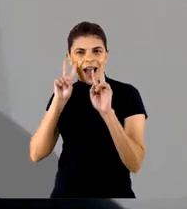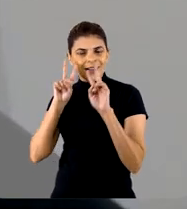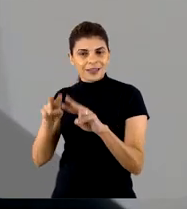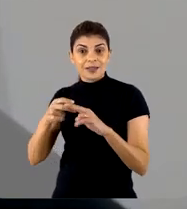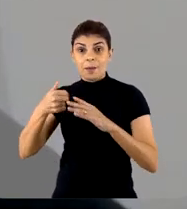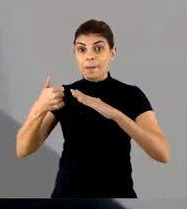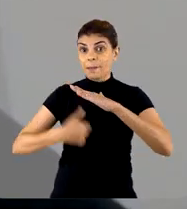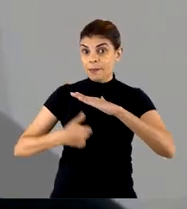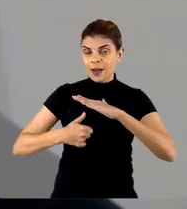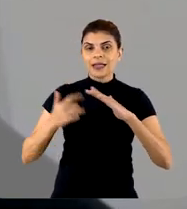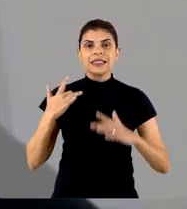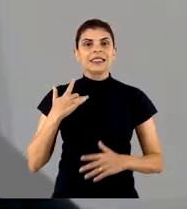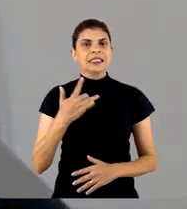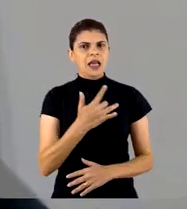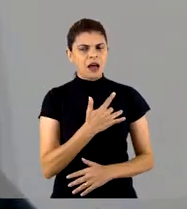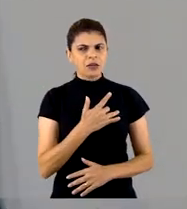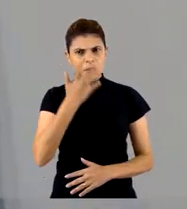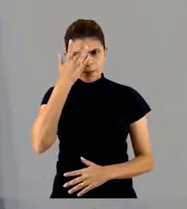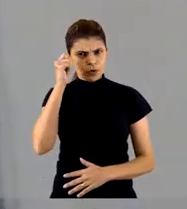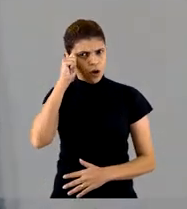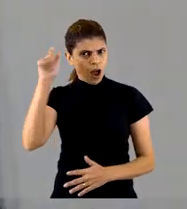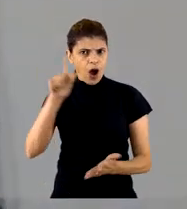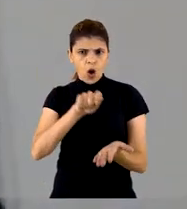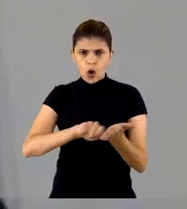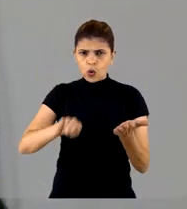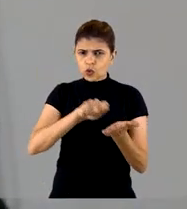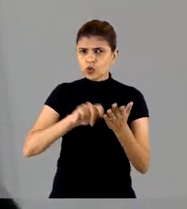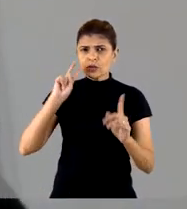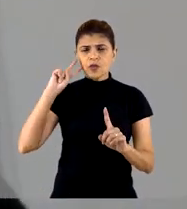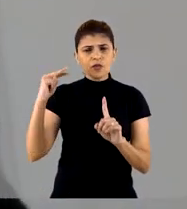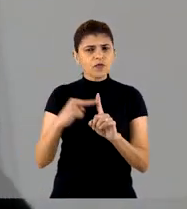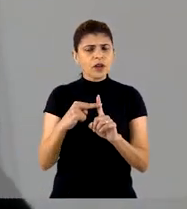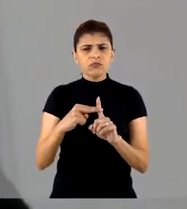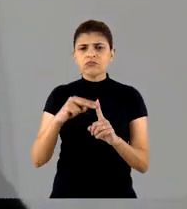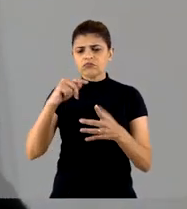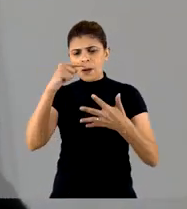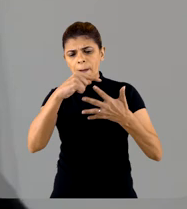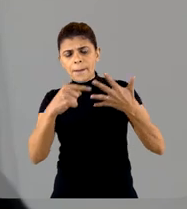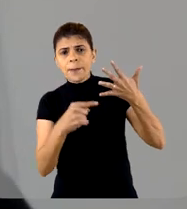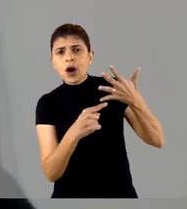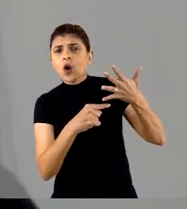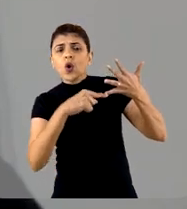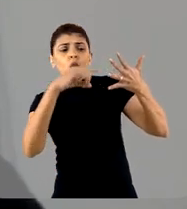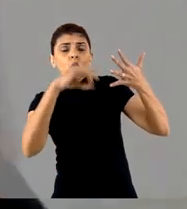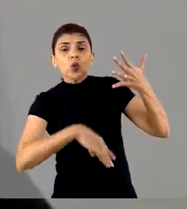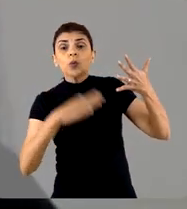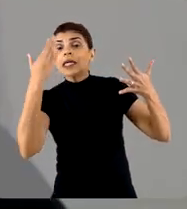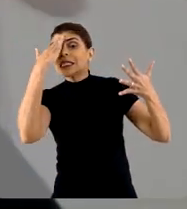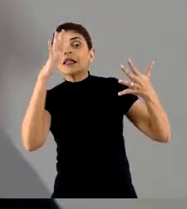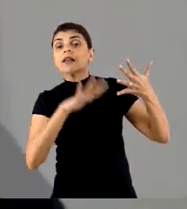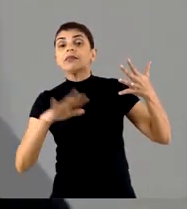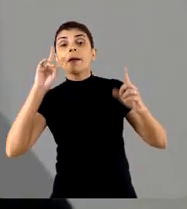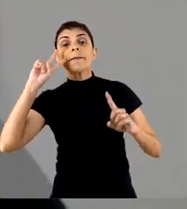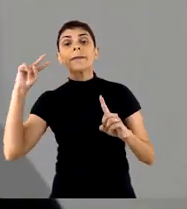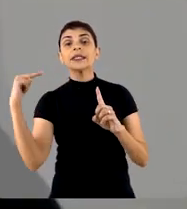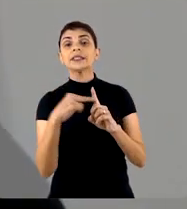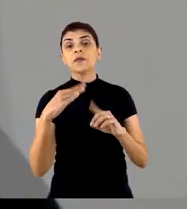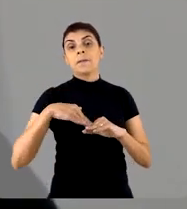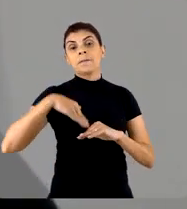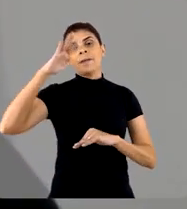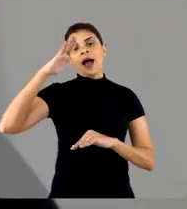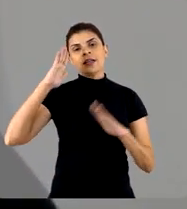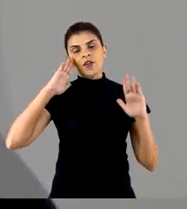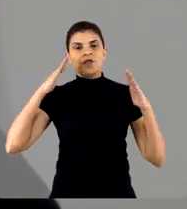Alguns autores enxergam ali como o último ponto do que se entendia como essa perspectiva